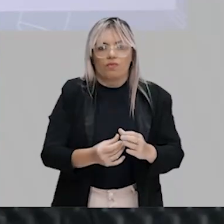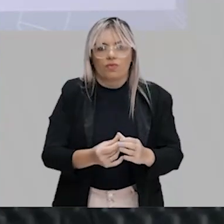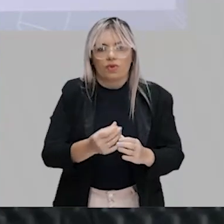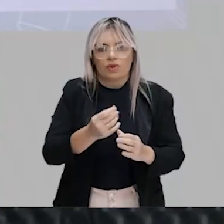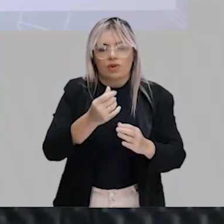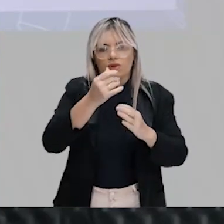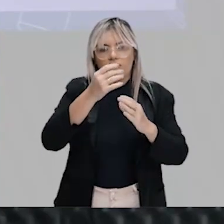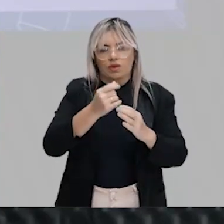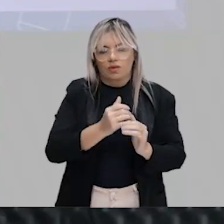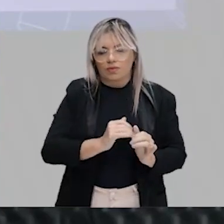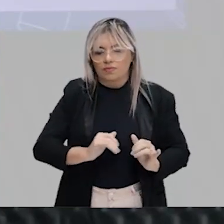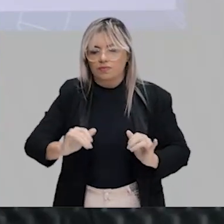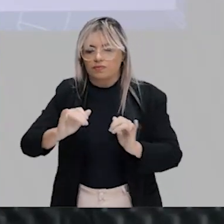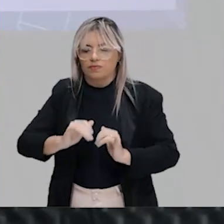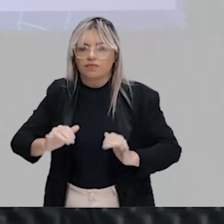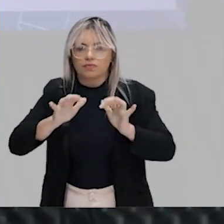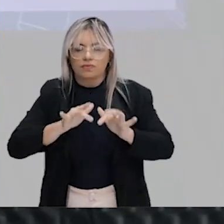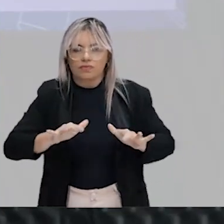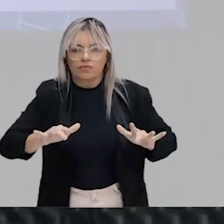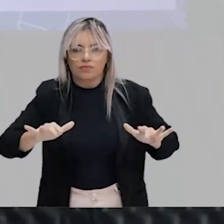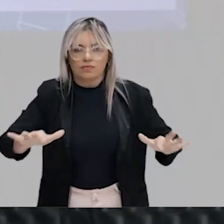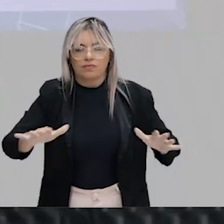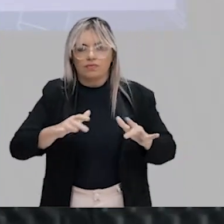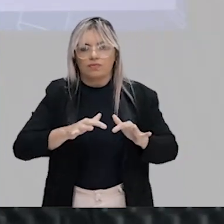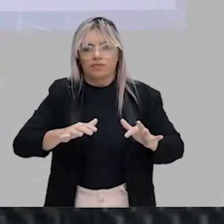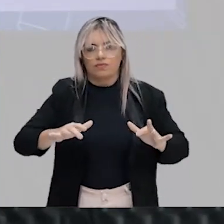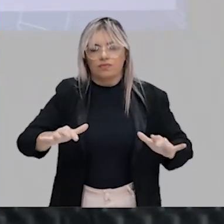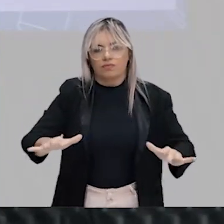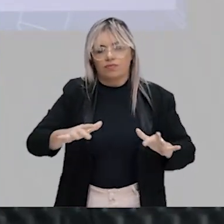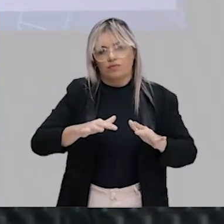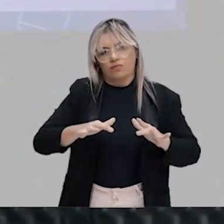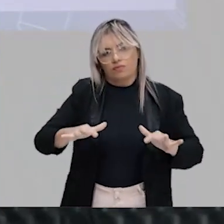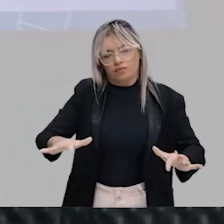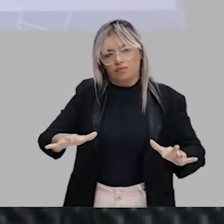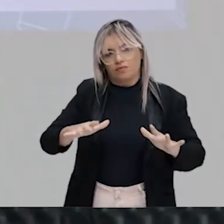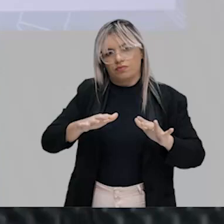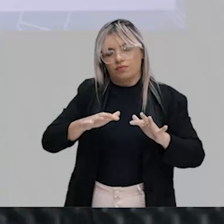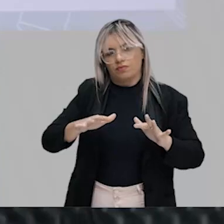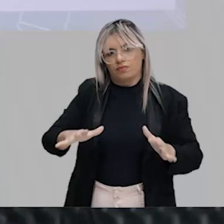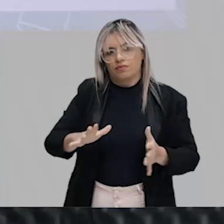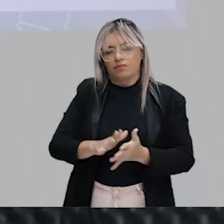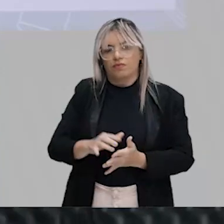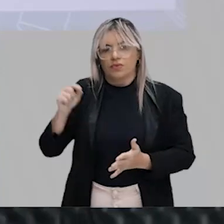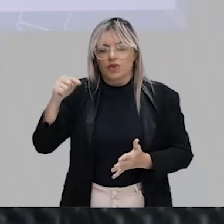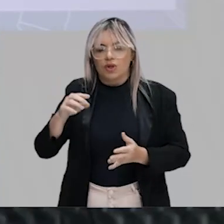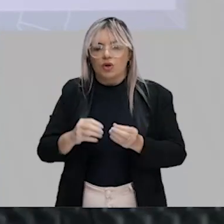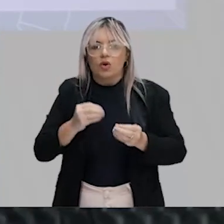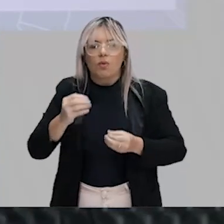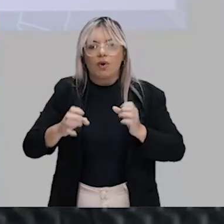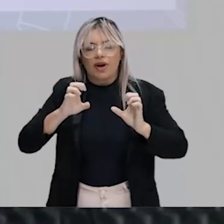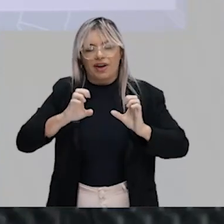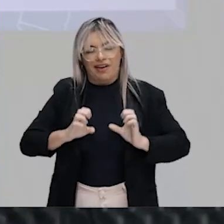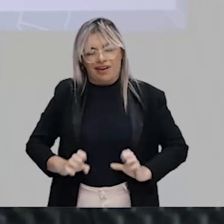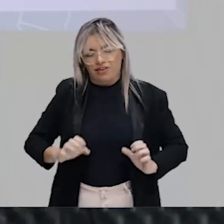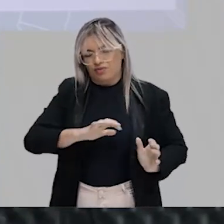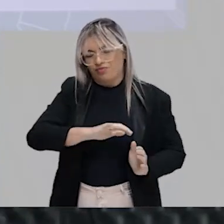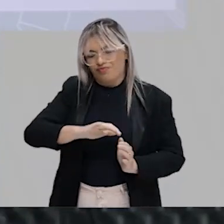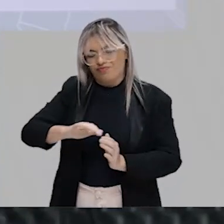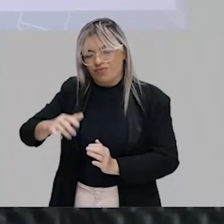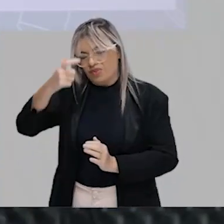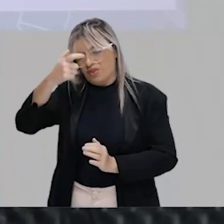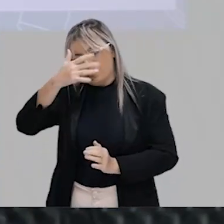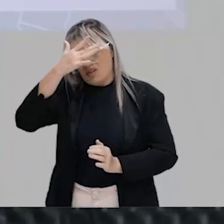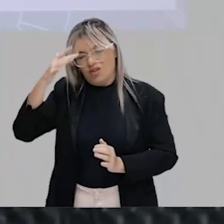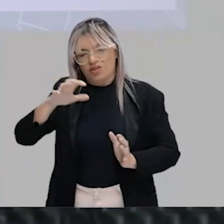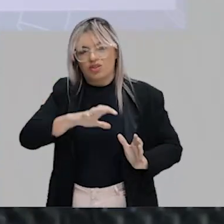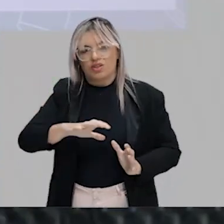forma avassaladora e às vezes ela vai rompendo com algumas questões éticas ali dos atletas. Muitos atletas do